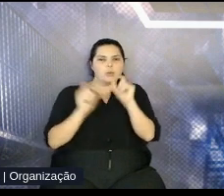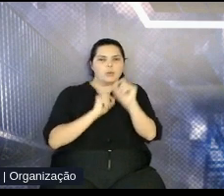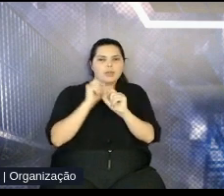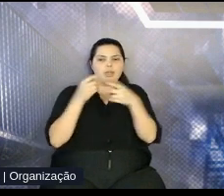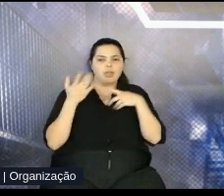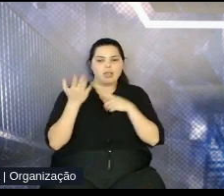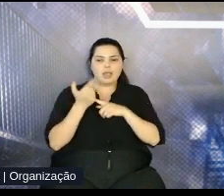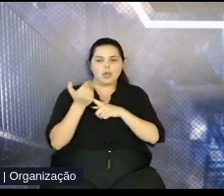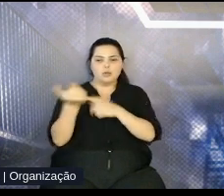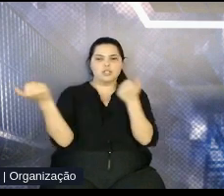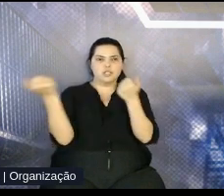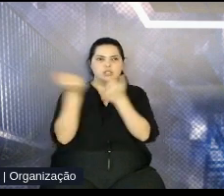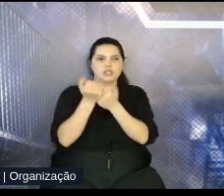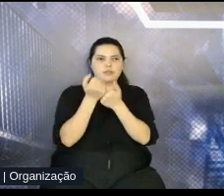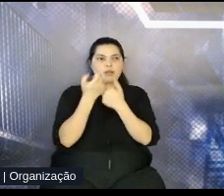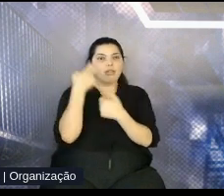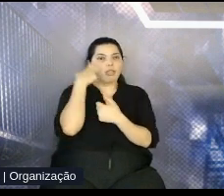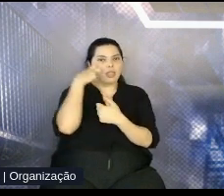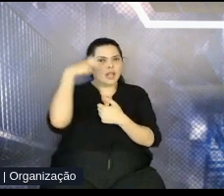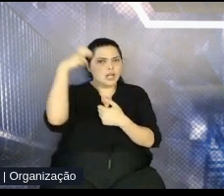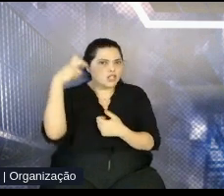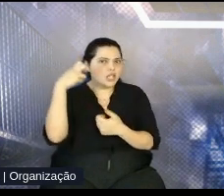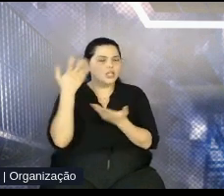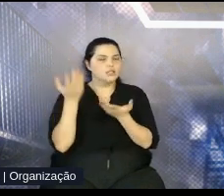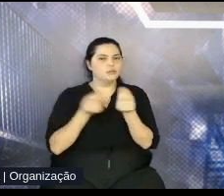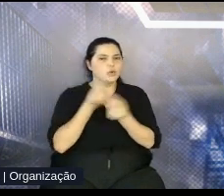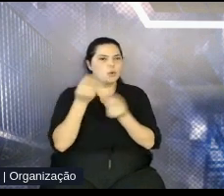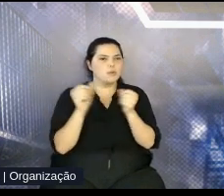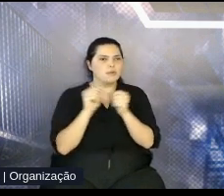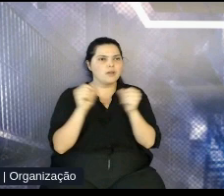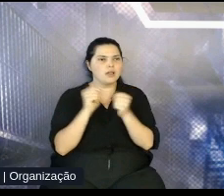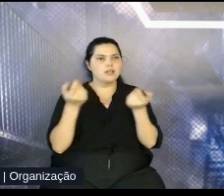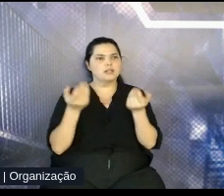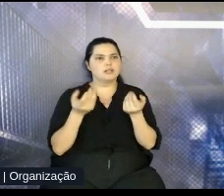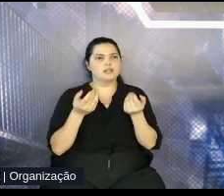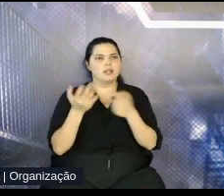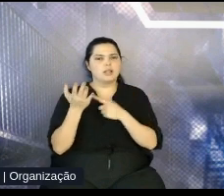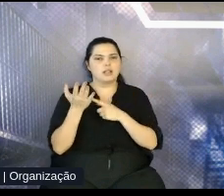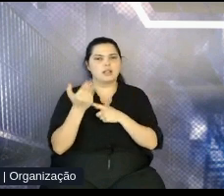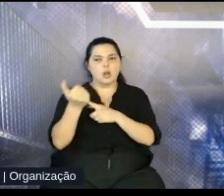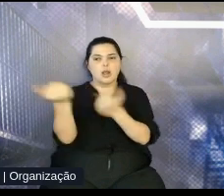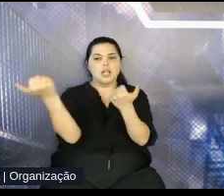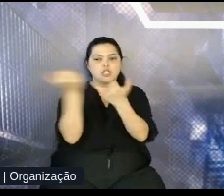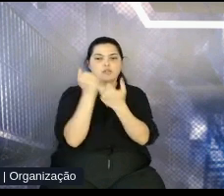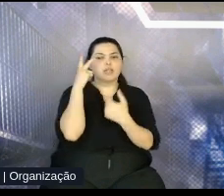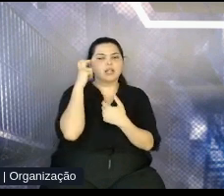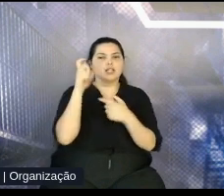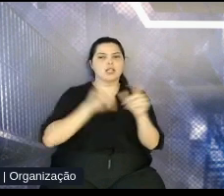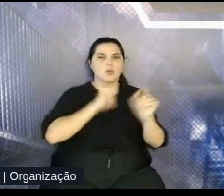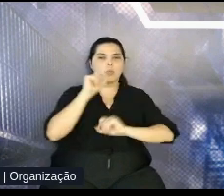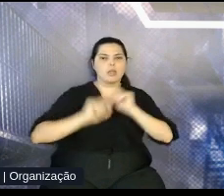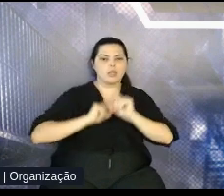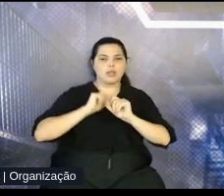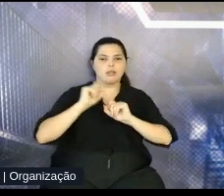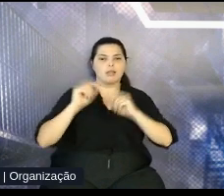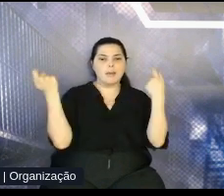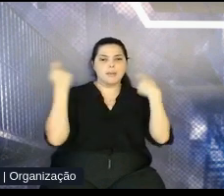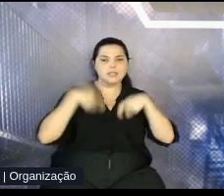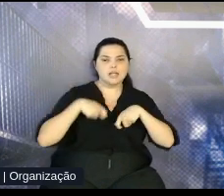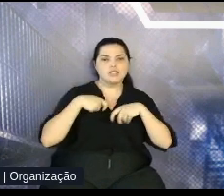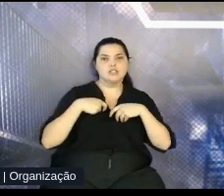tecnologia assistiva inteligente, né? Então, as tecnologias assistivas inteligentes têm esse potencial de